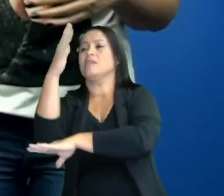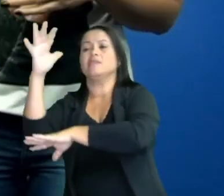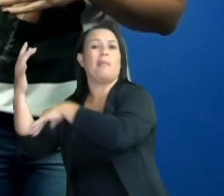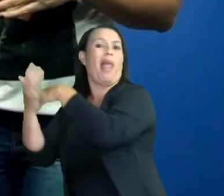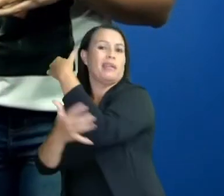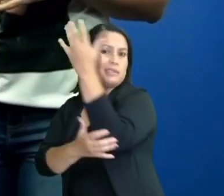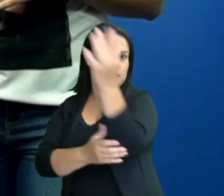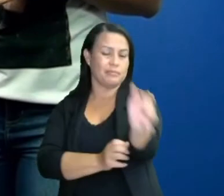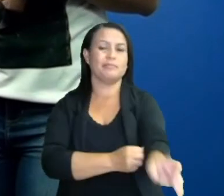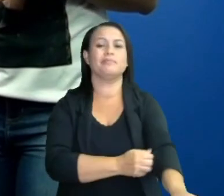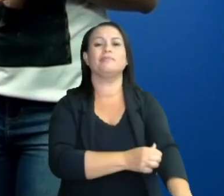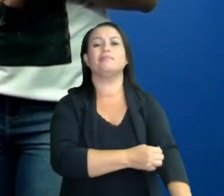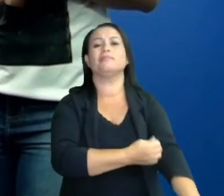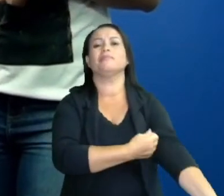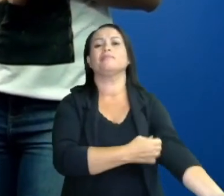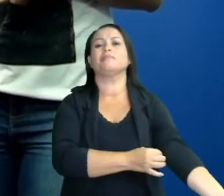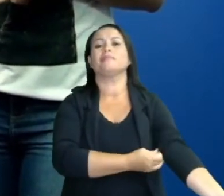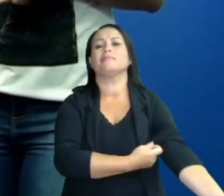planta